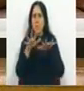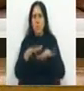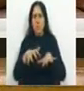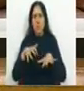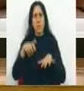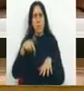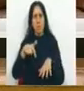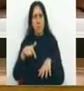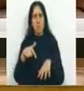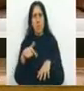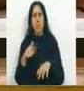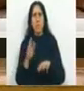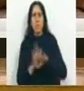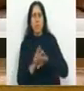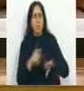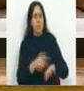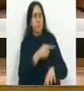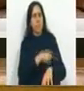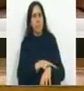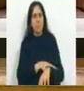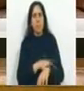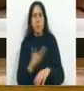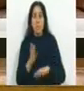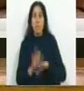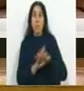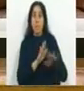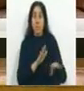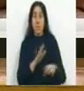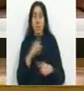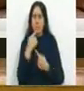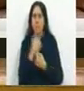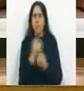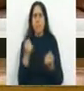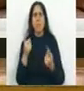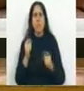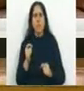hemiciclo das extremas esquerdas e da esquerda, para dizer